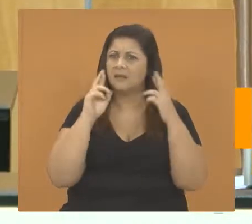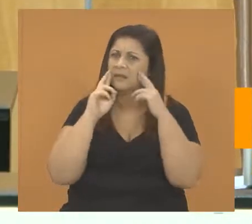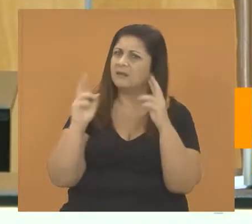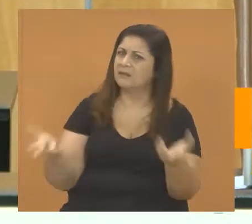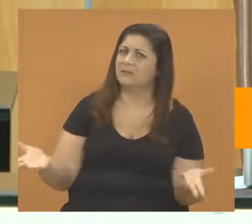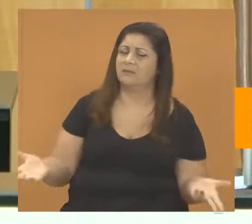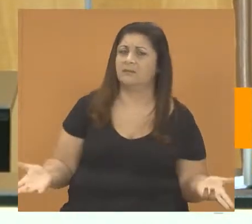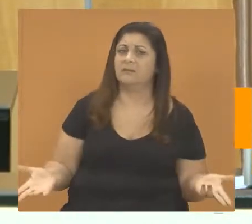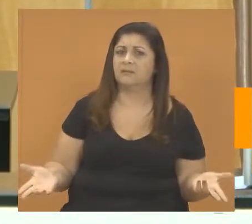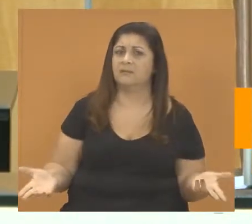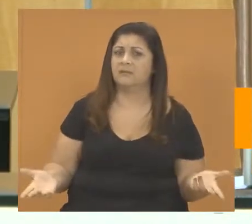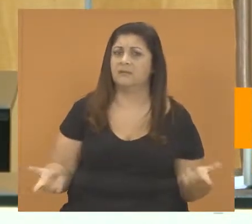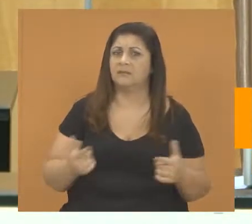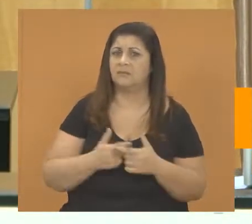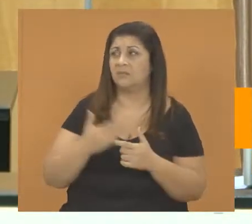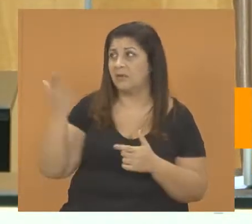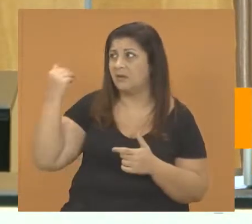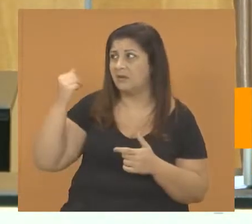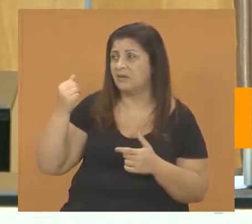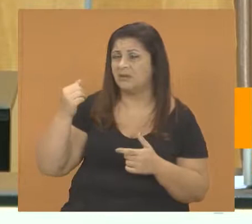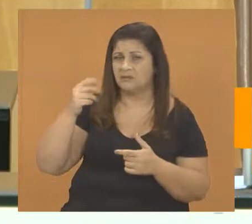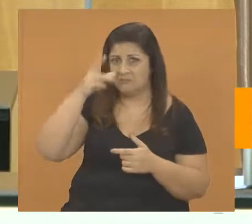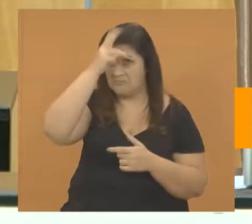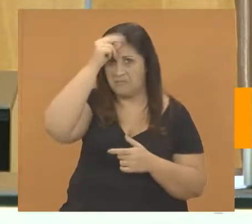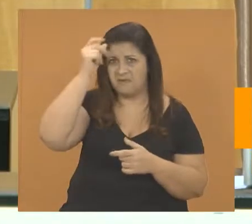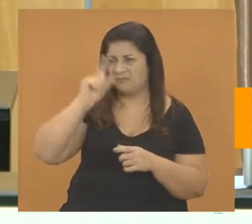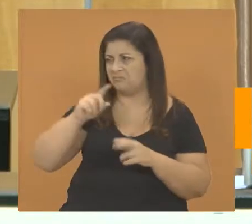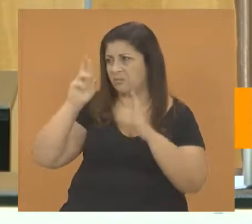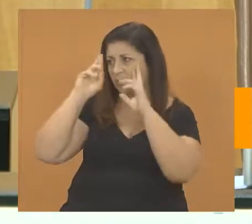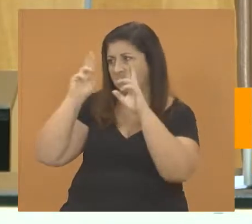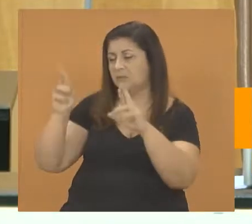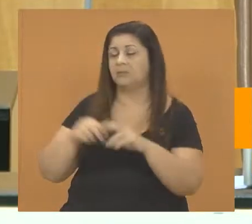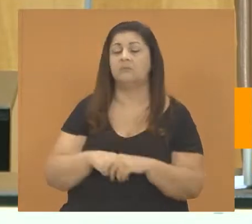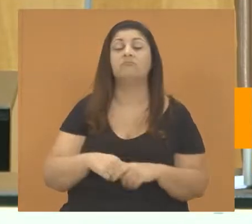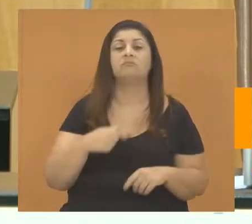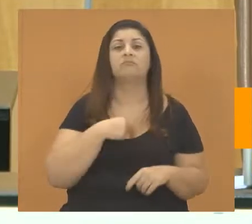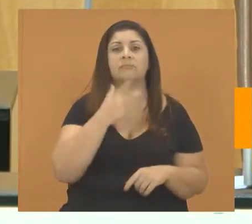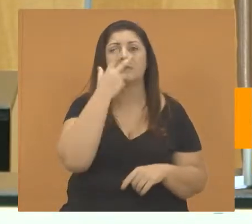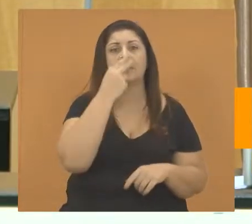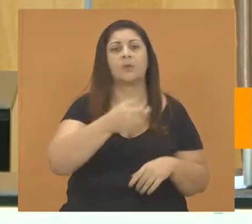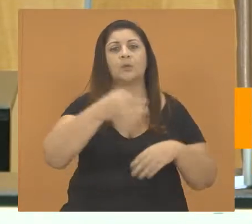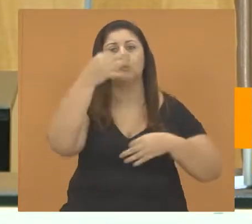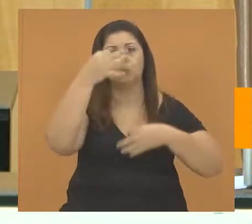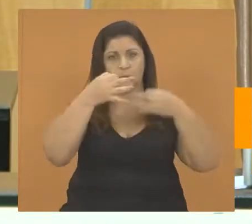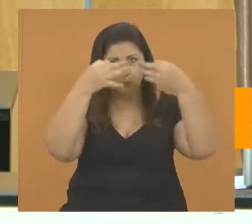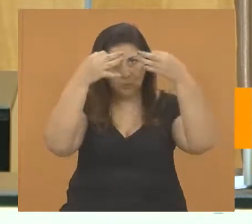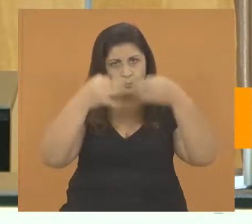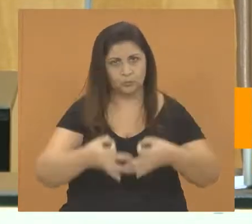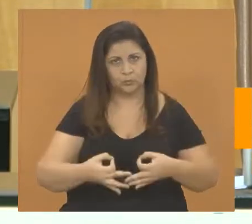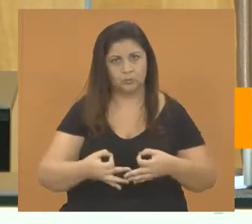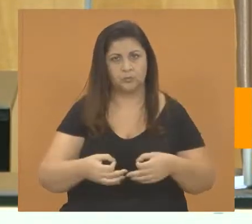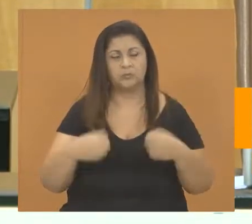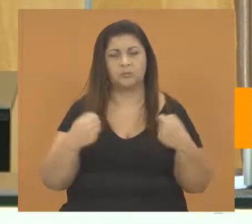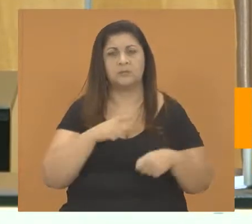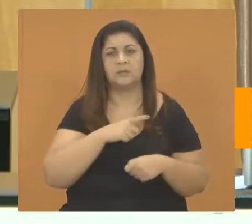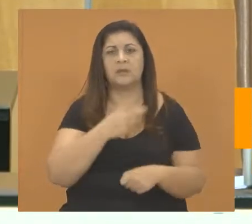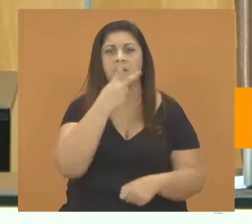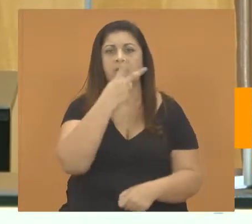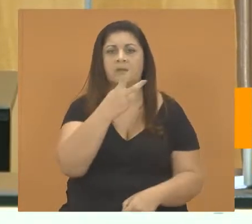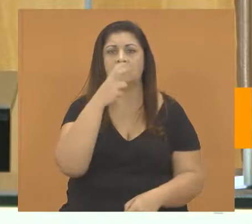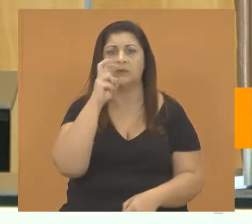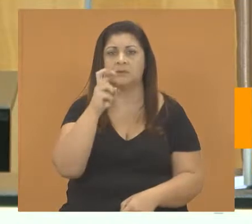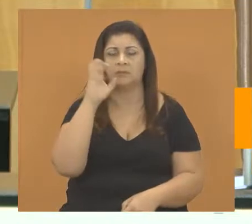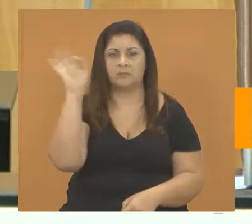da direção que vinha então é uma super justo que tenham no mínimo 25 cargos efetivos